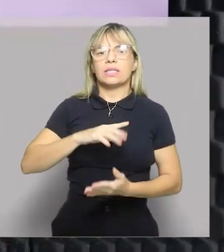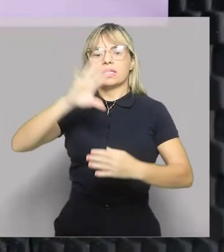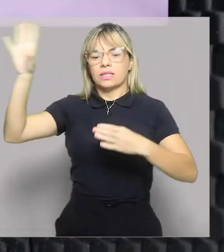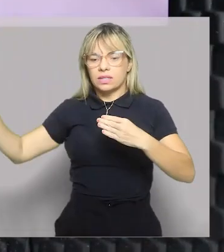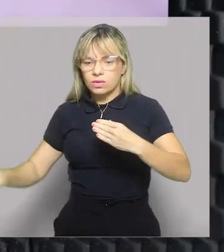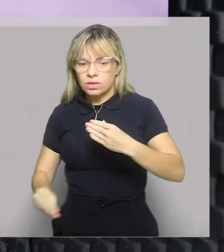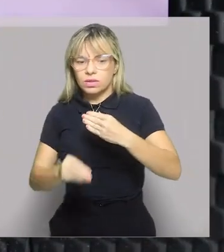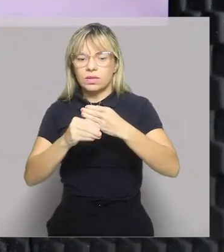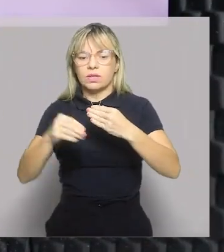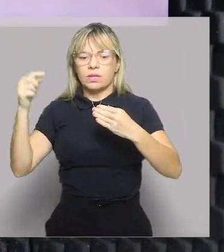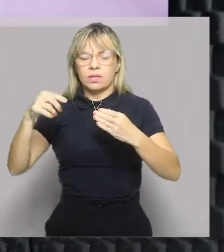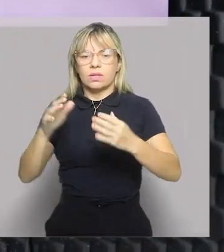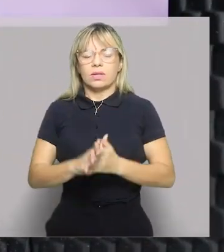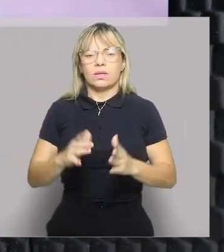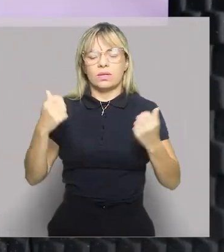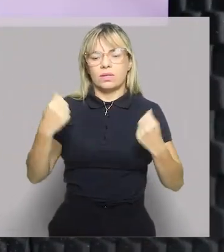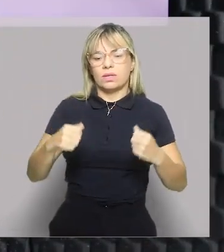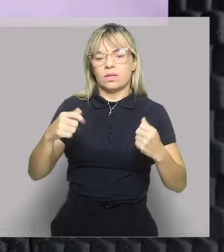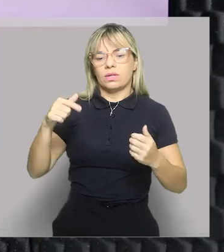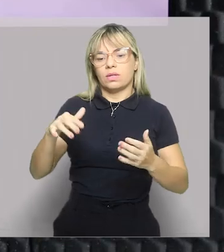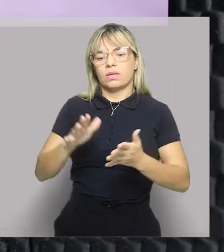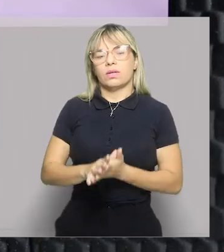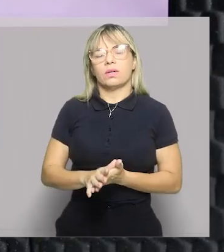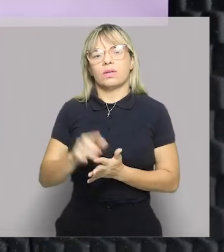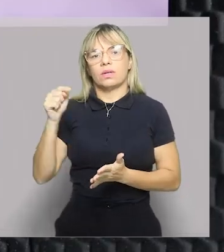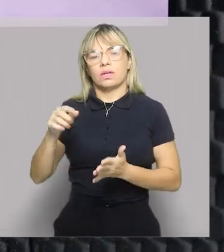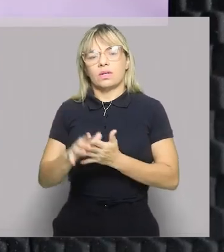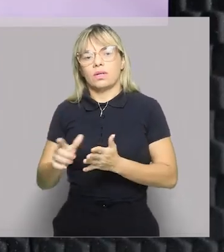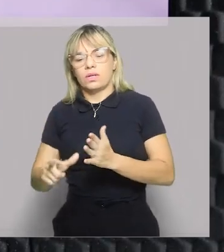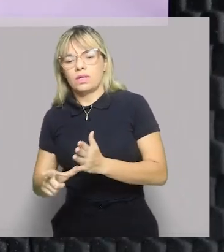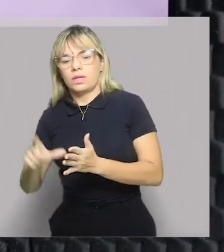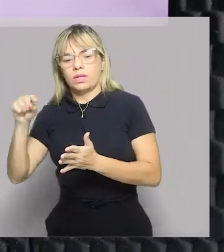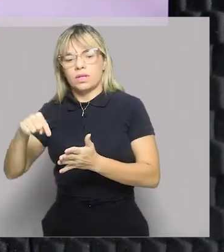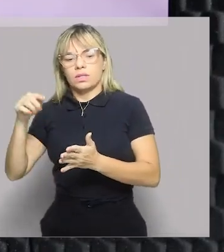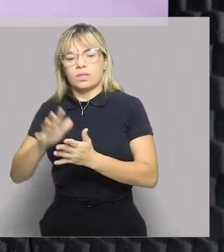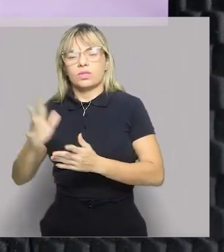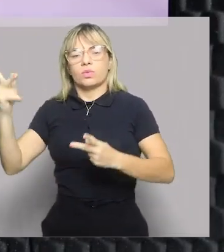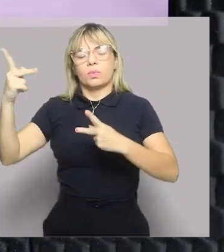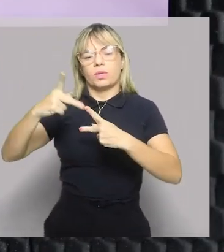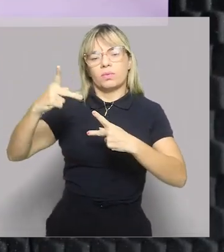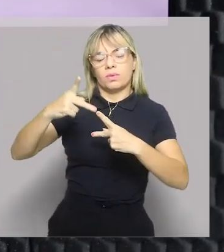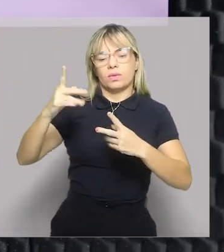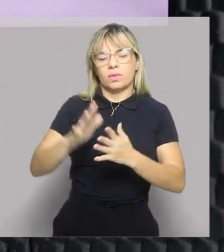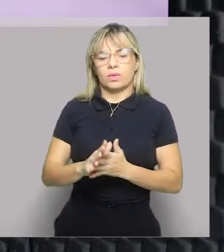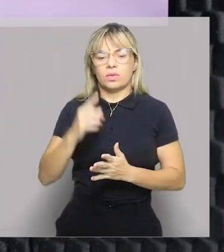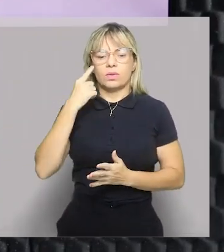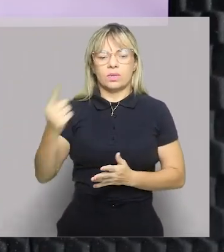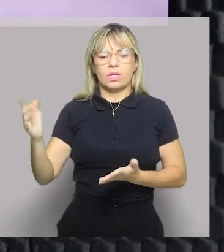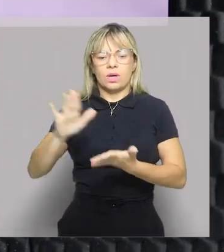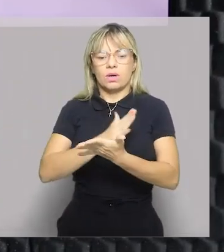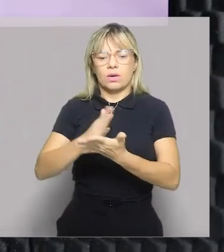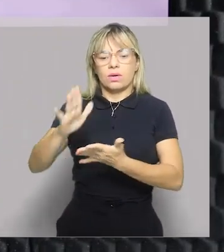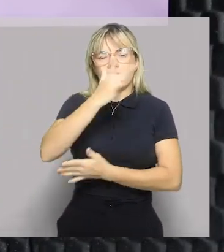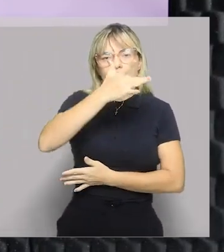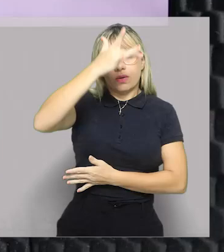complemento necessariamente vem antecedido de preposição. Como vocês veem aqui pelo exemplo, algumas